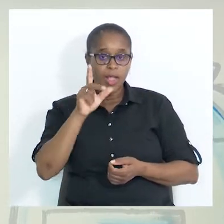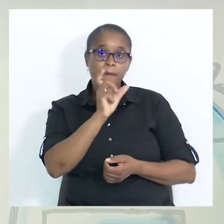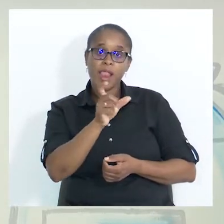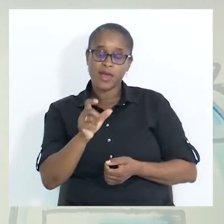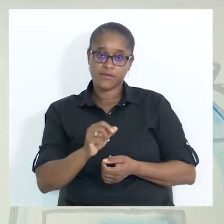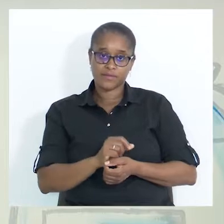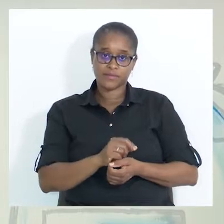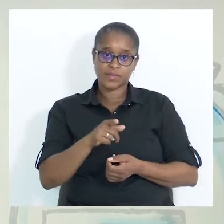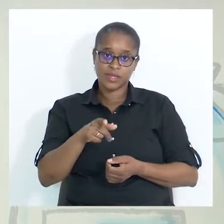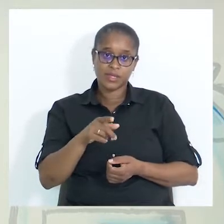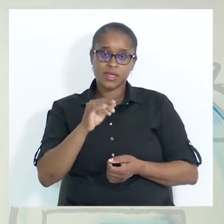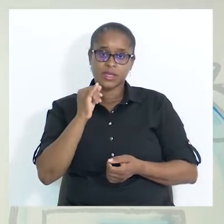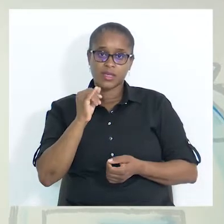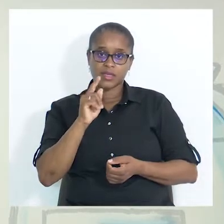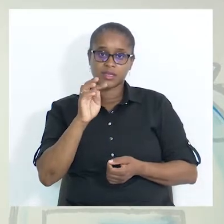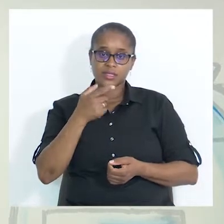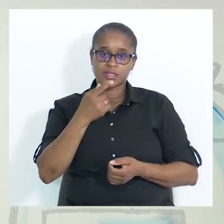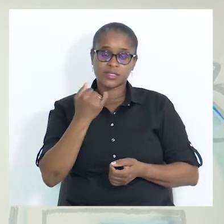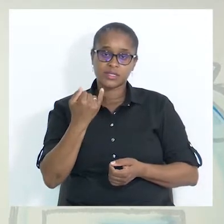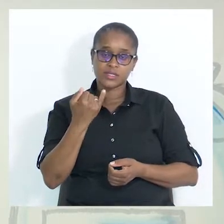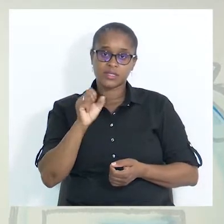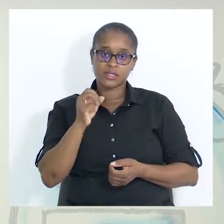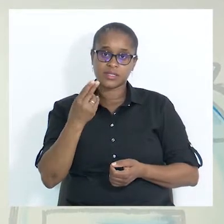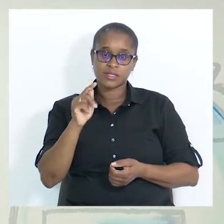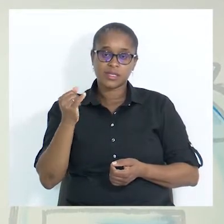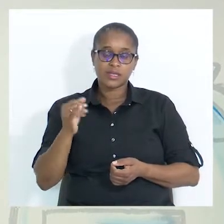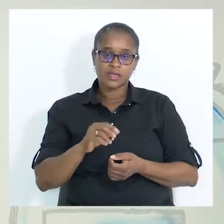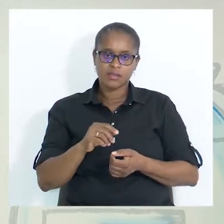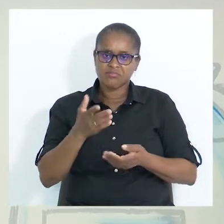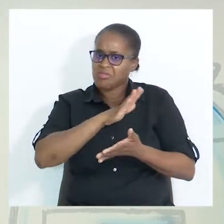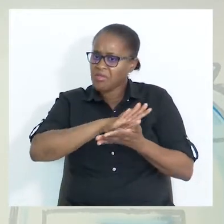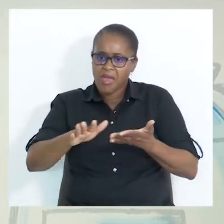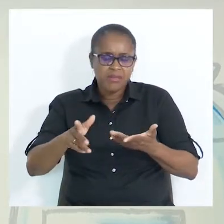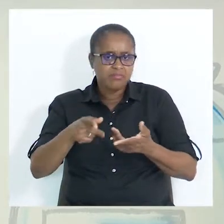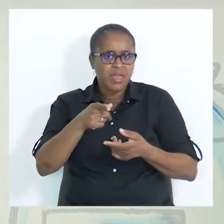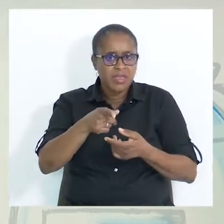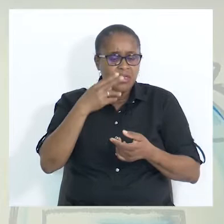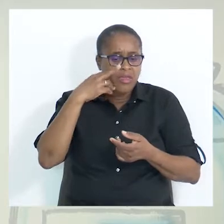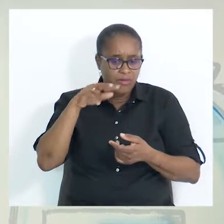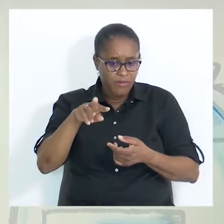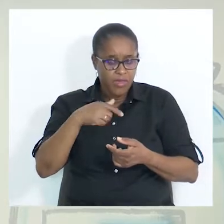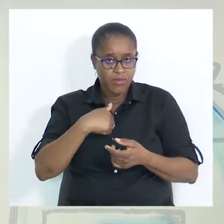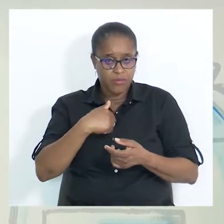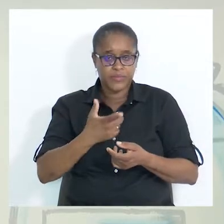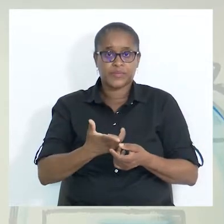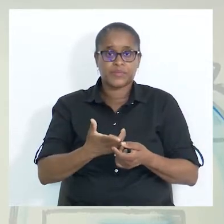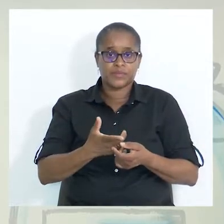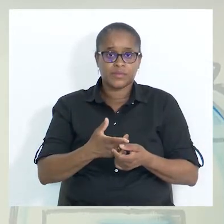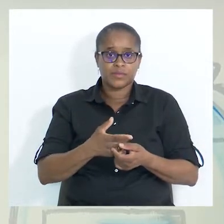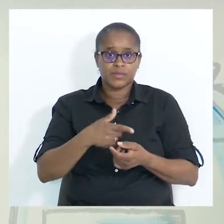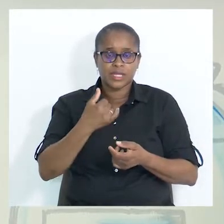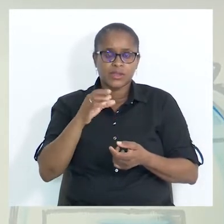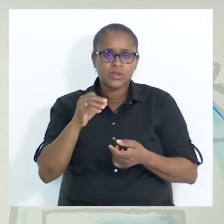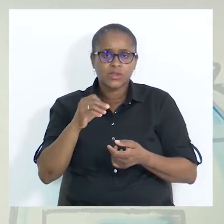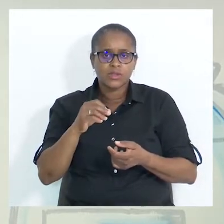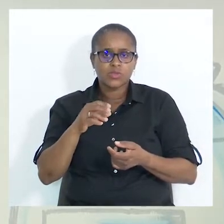palavra, espiei as goiabeiras e nada. Aí vi tio